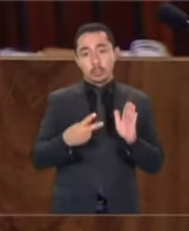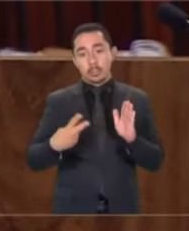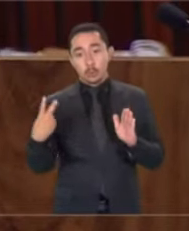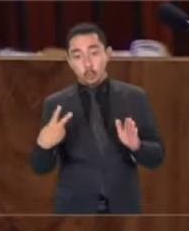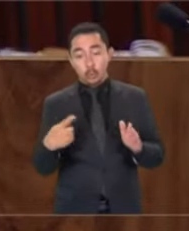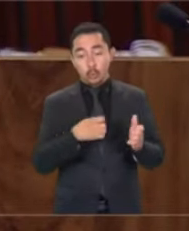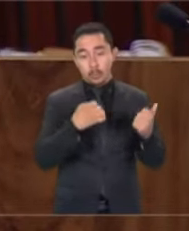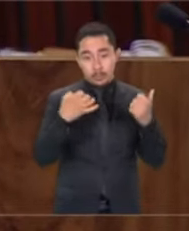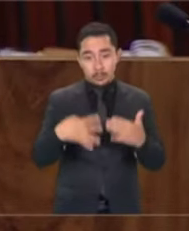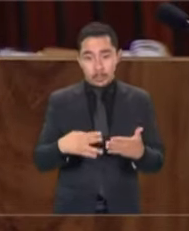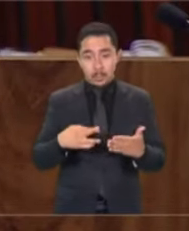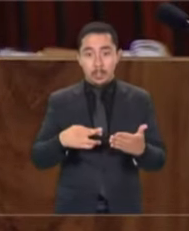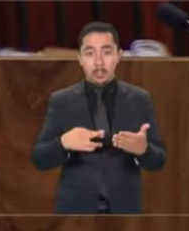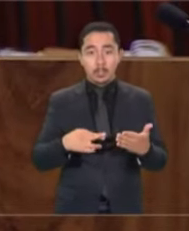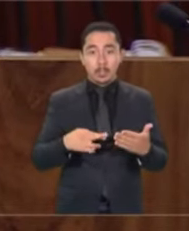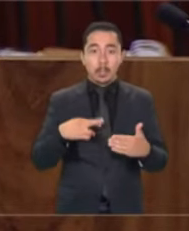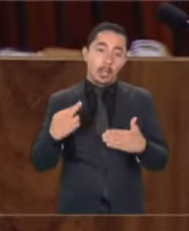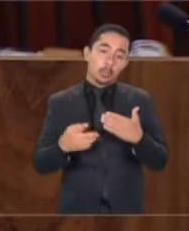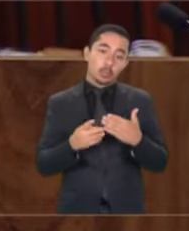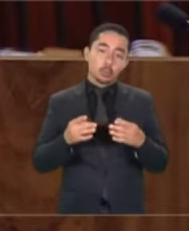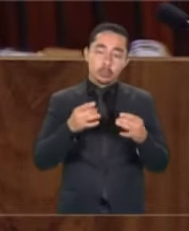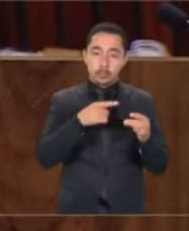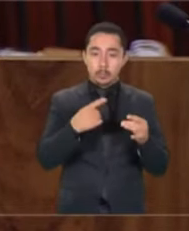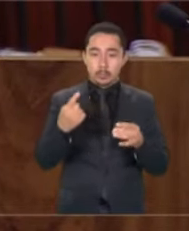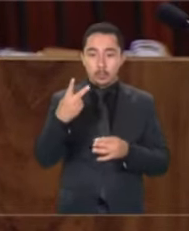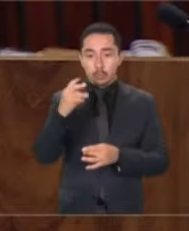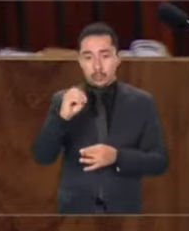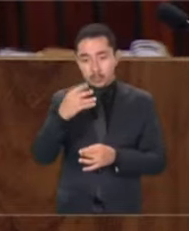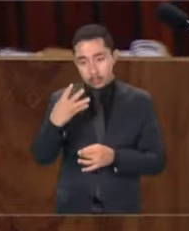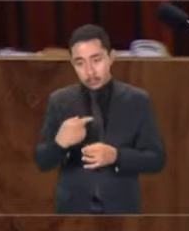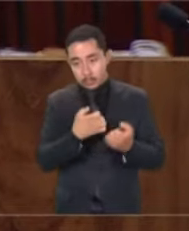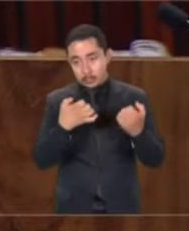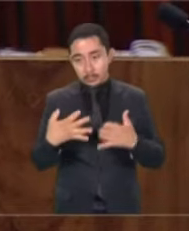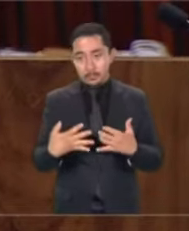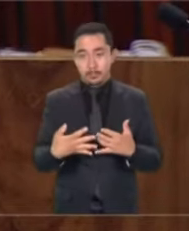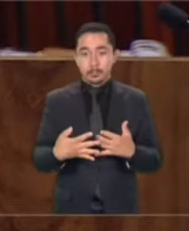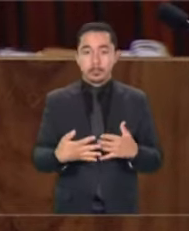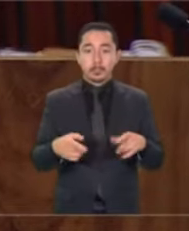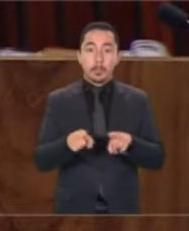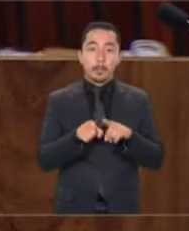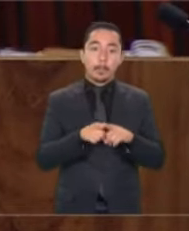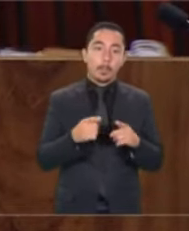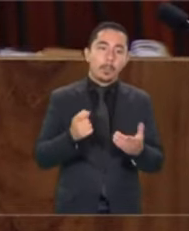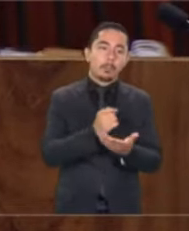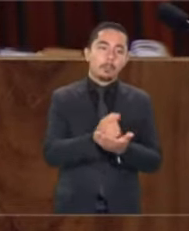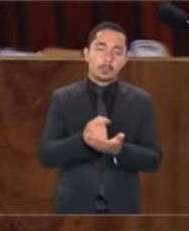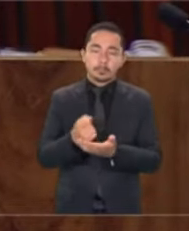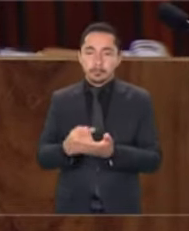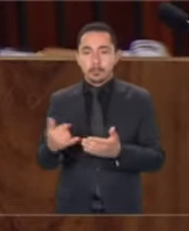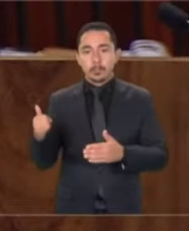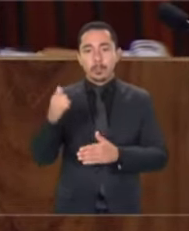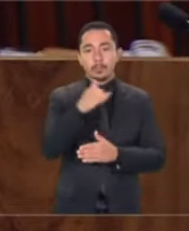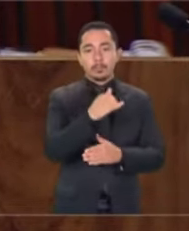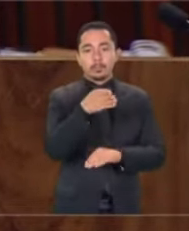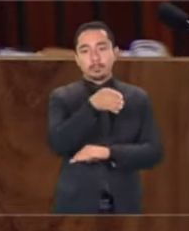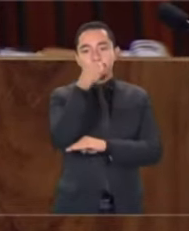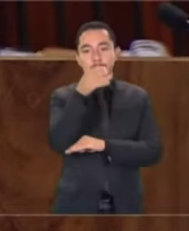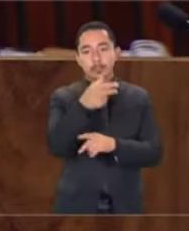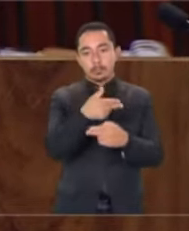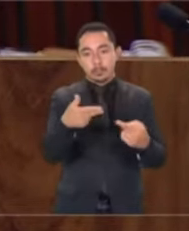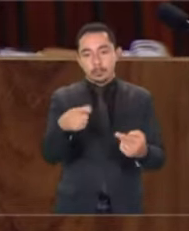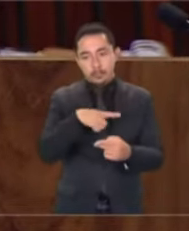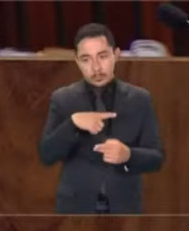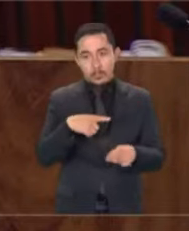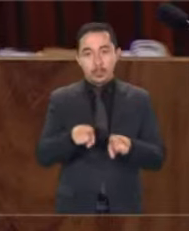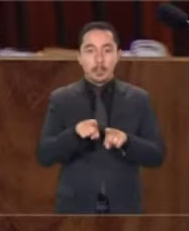23.604. 2.1.4, afastadas as irregularidades relativas aos gastos com passagem aérea e hospedagem, que eram aquelas no